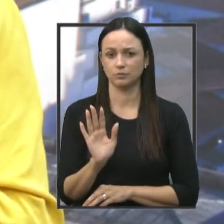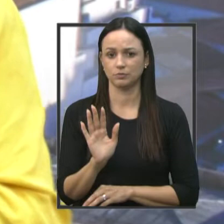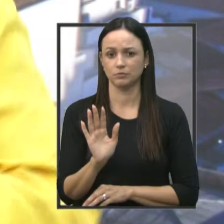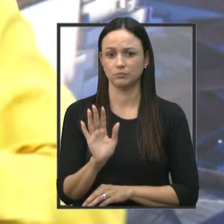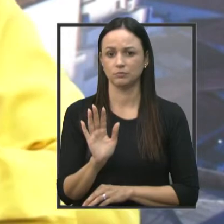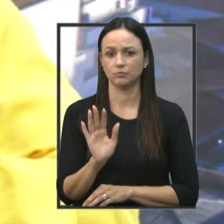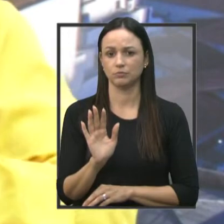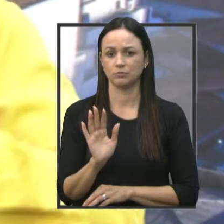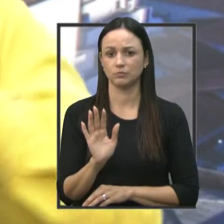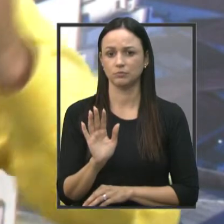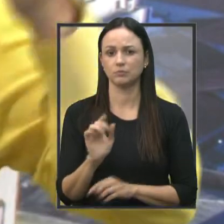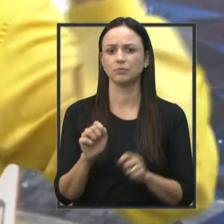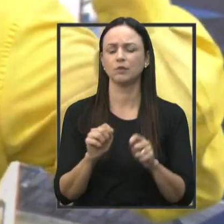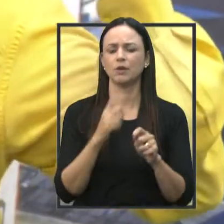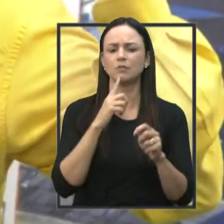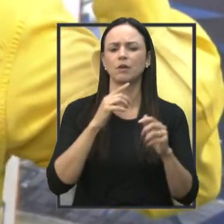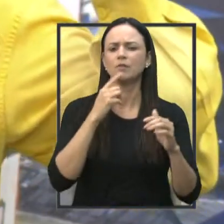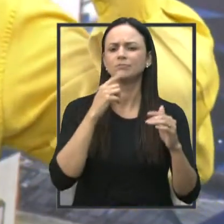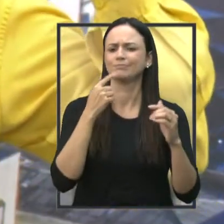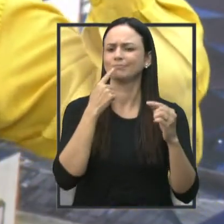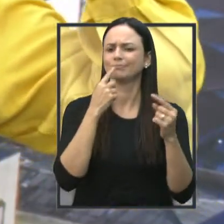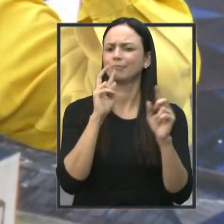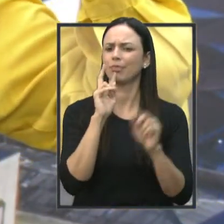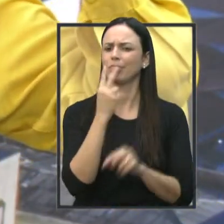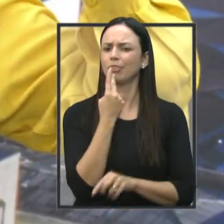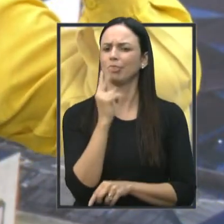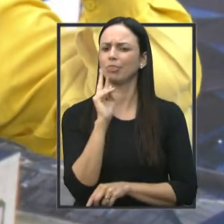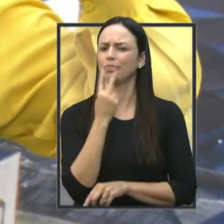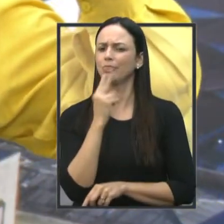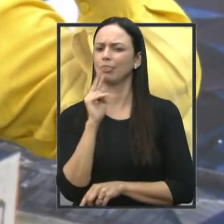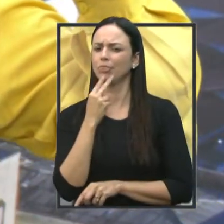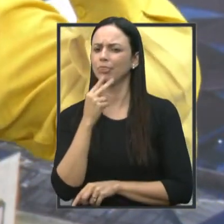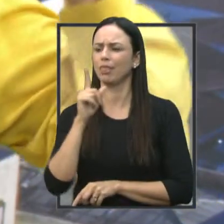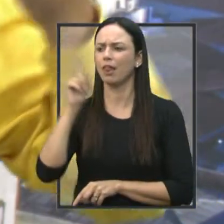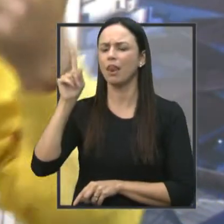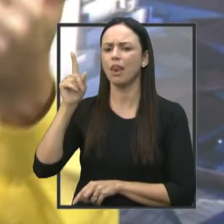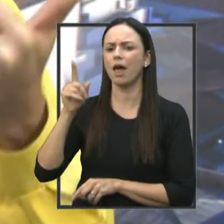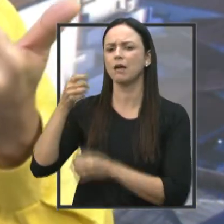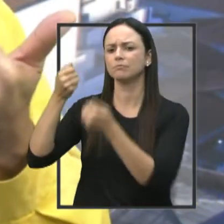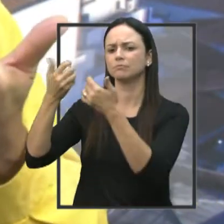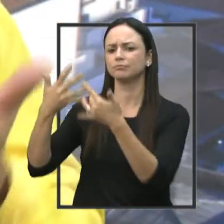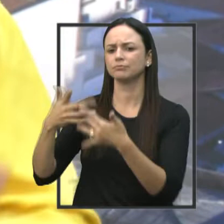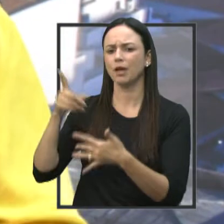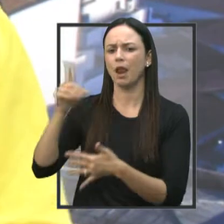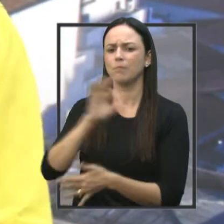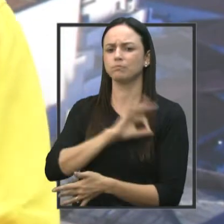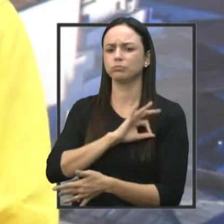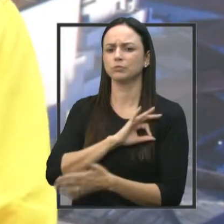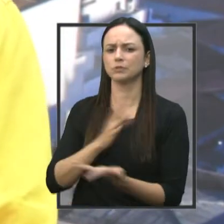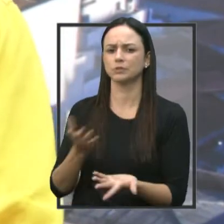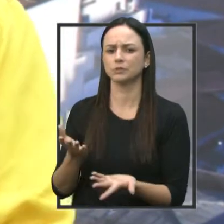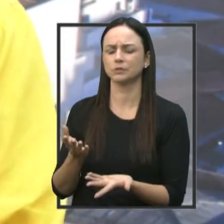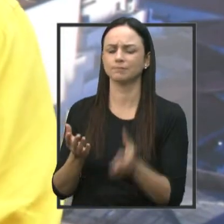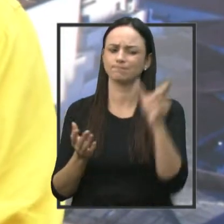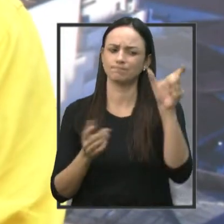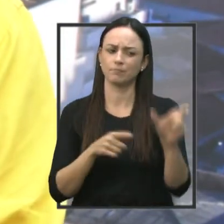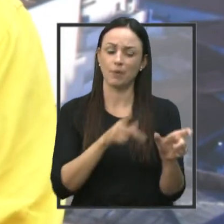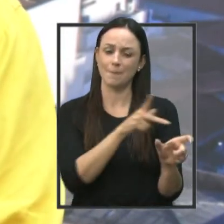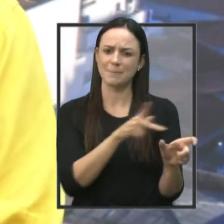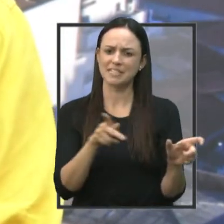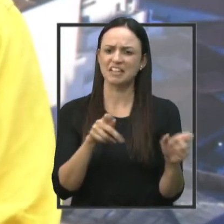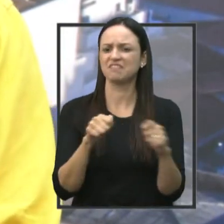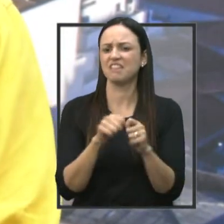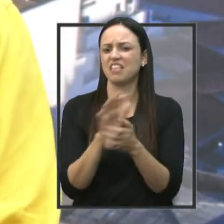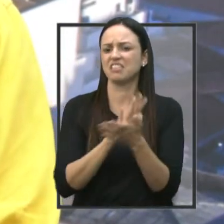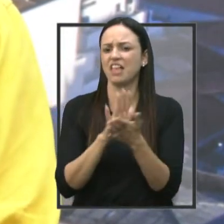divergindo o que ele havia falado no depoimento da polícia. E o presidente nada fez. E eu alertei o